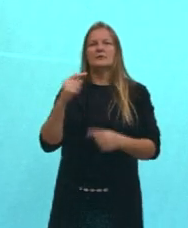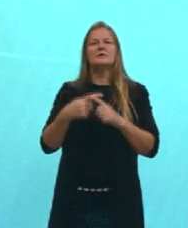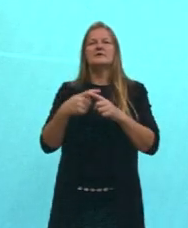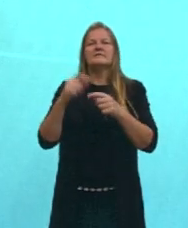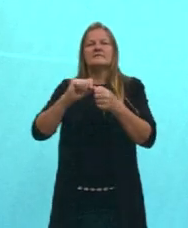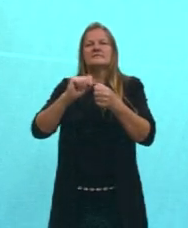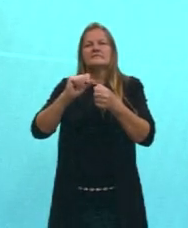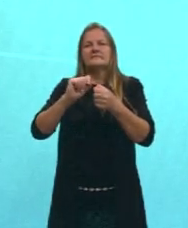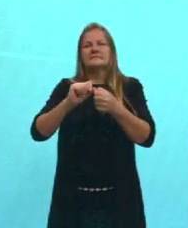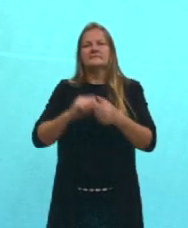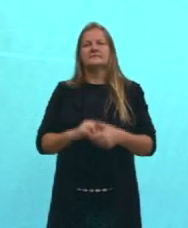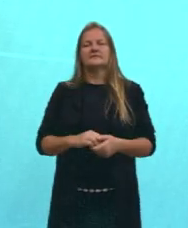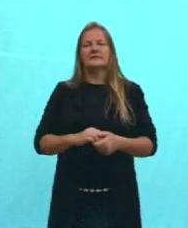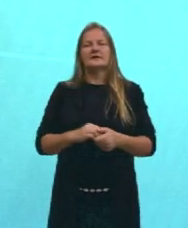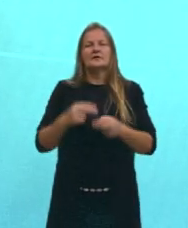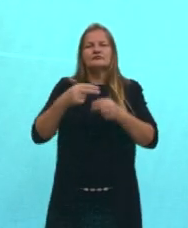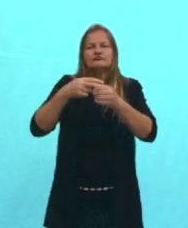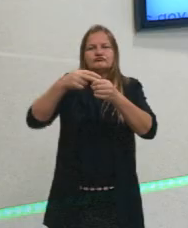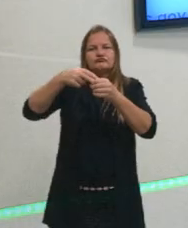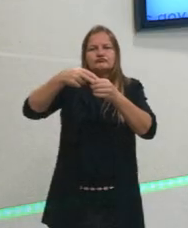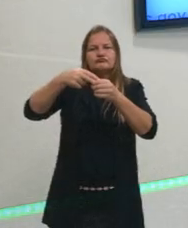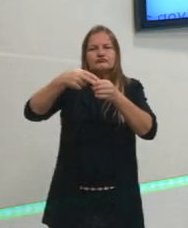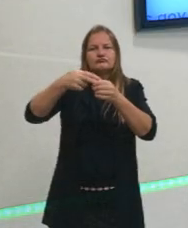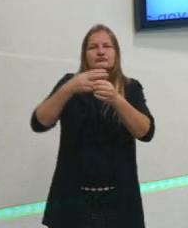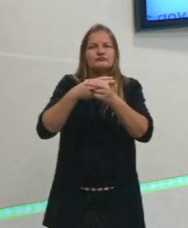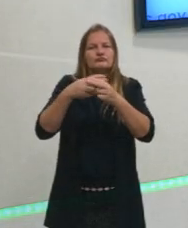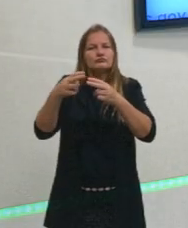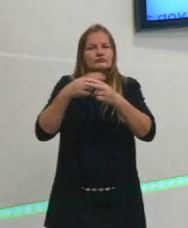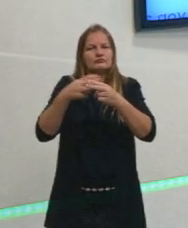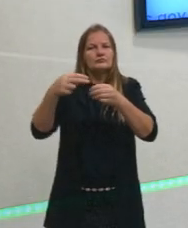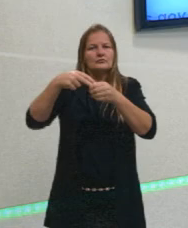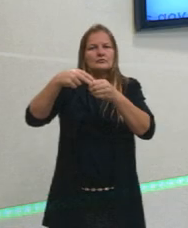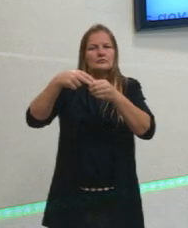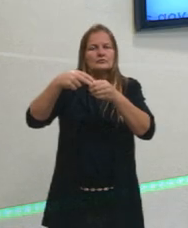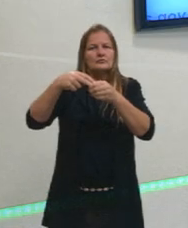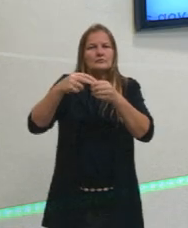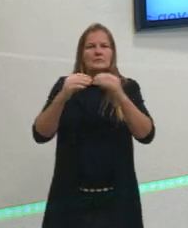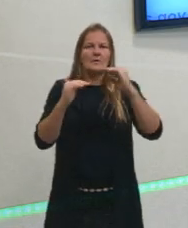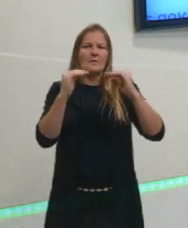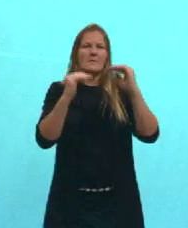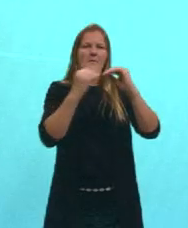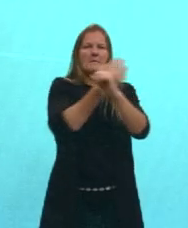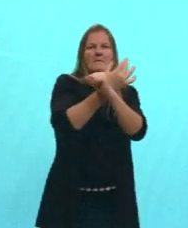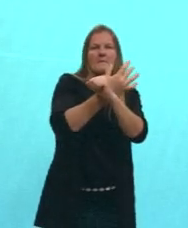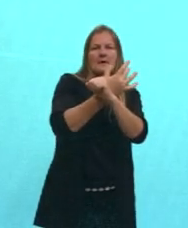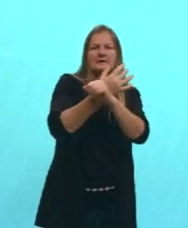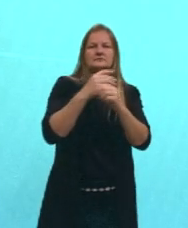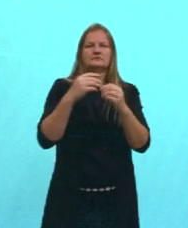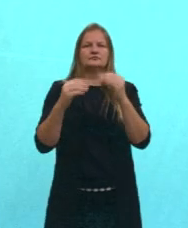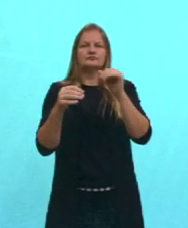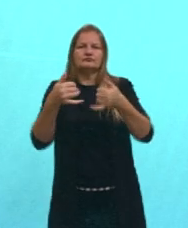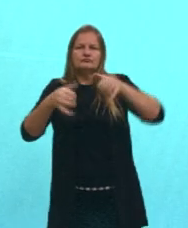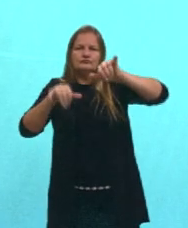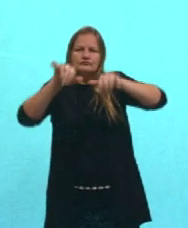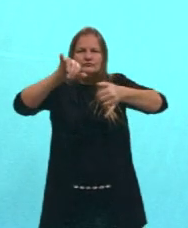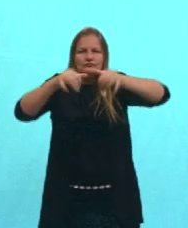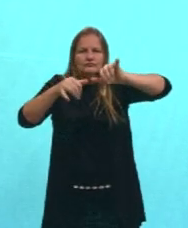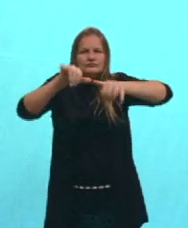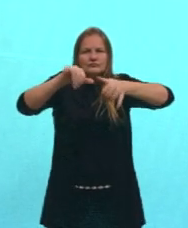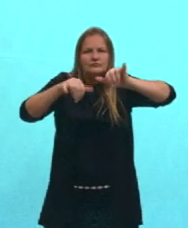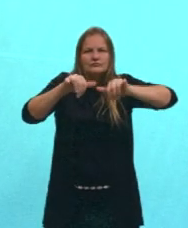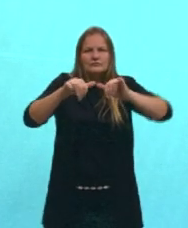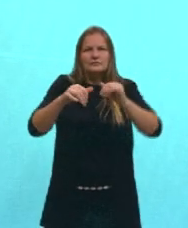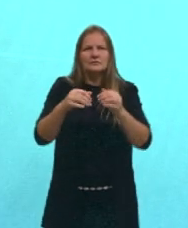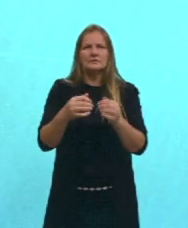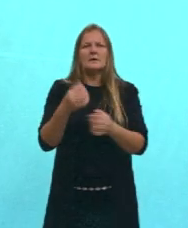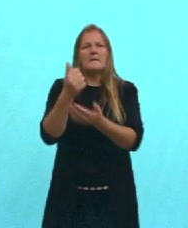que eu faço eles neutralizam outro ácido EA base então se eu tenho um PH 3 e eu preciso chegar no PH 10